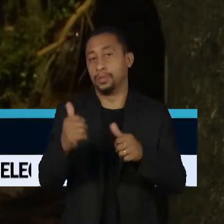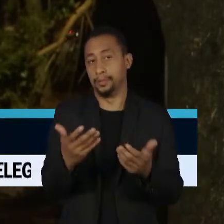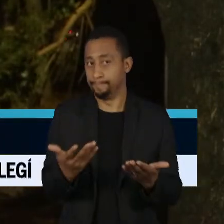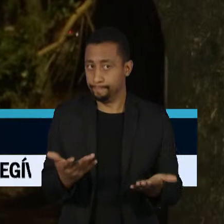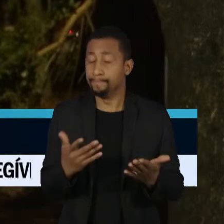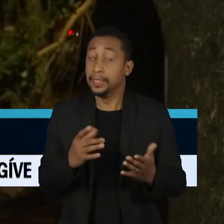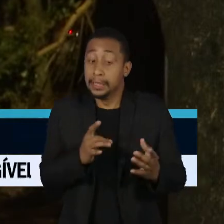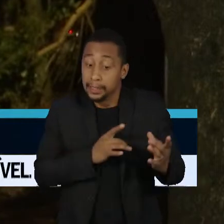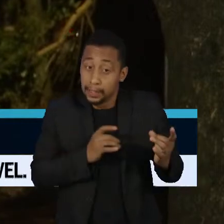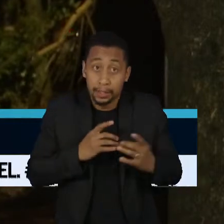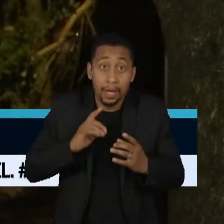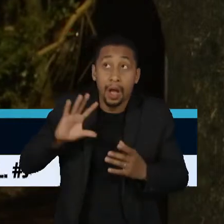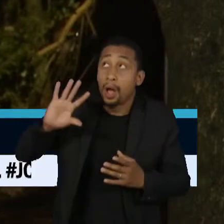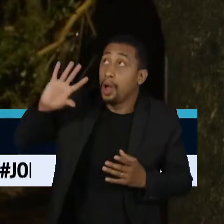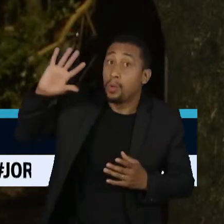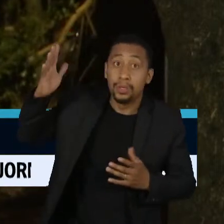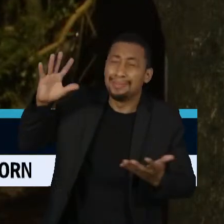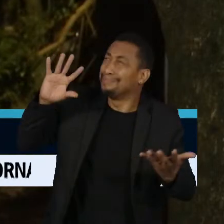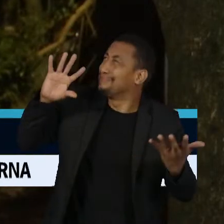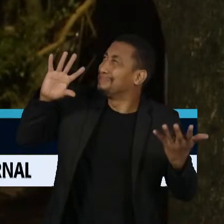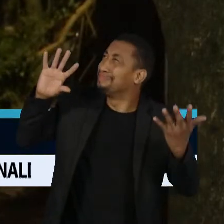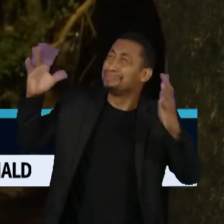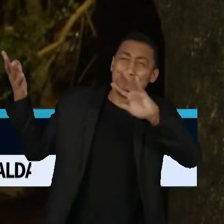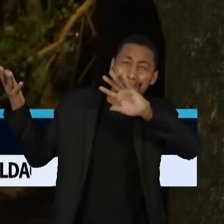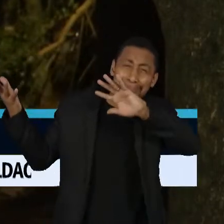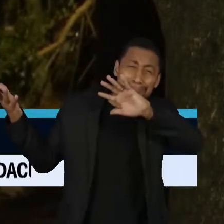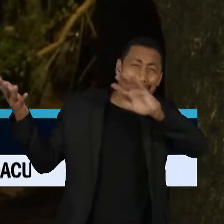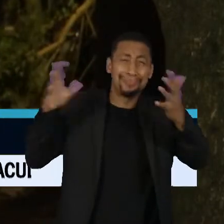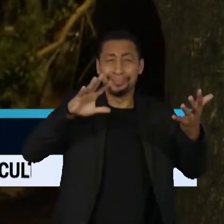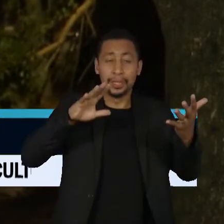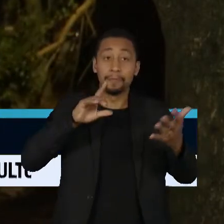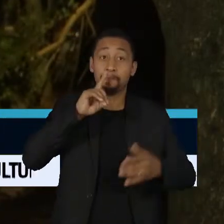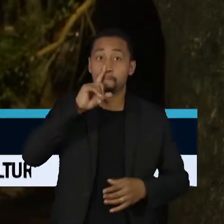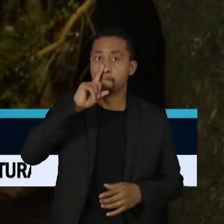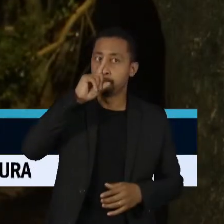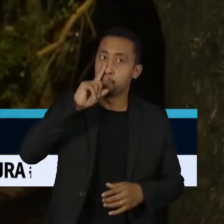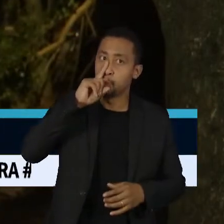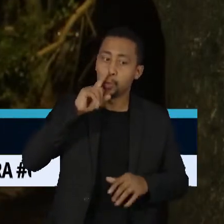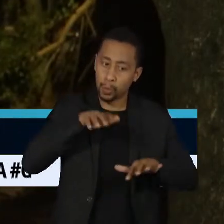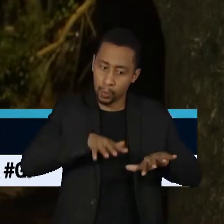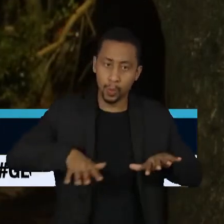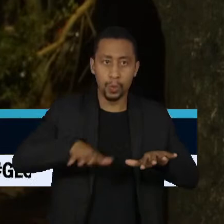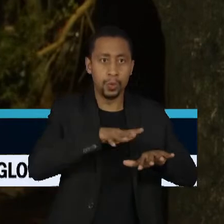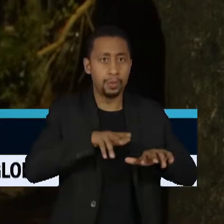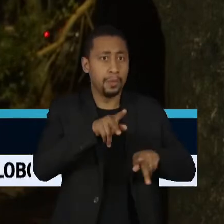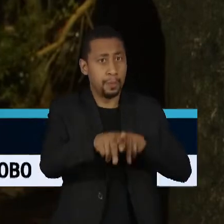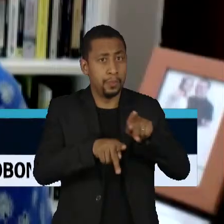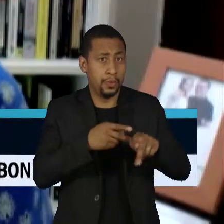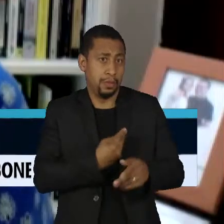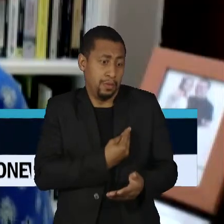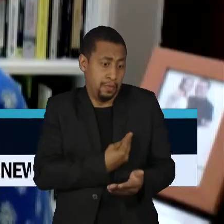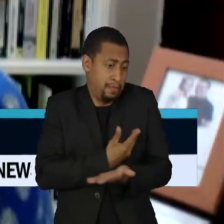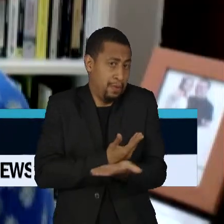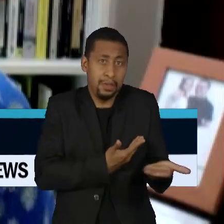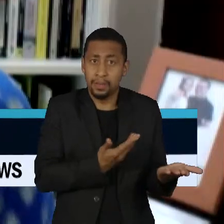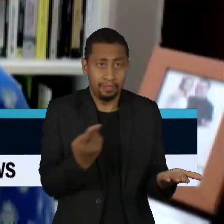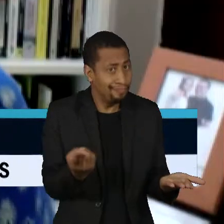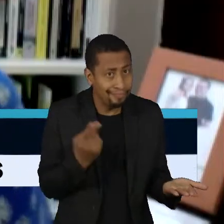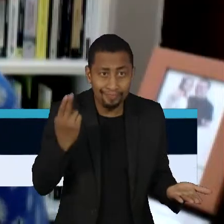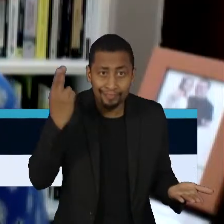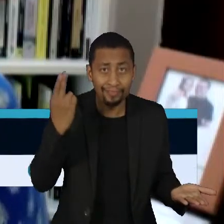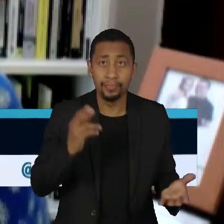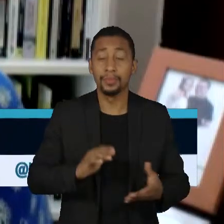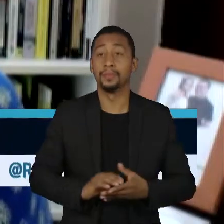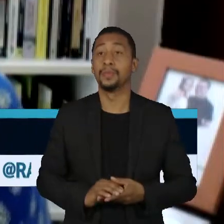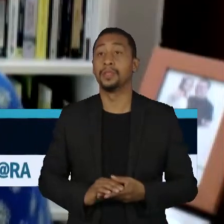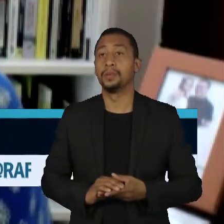mudanças climáticas pode desencadear repercussões muito perigosas para a sobrevivência da população humana. É um tiro no pé a